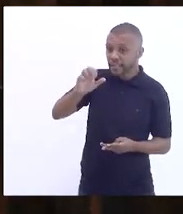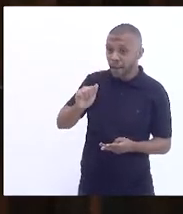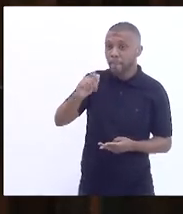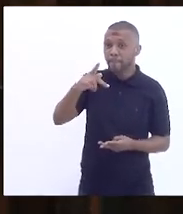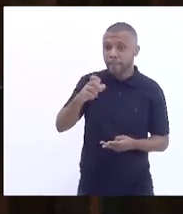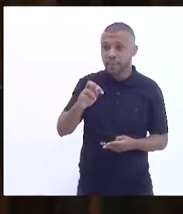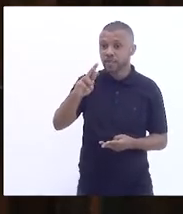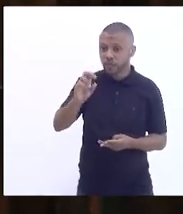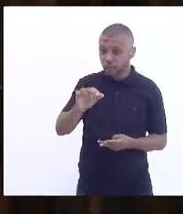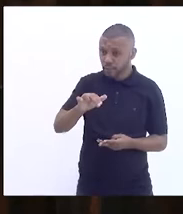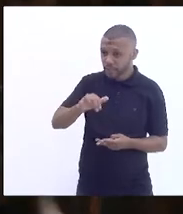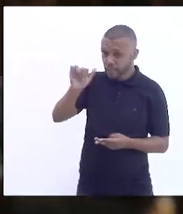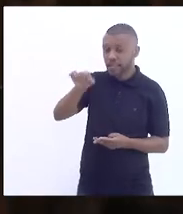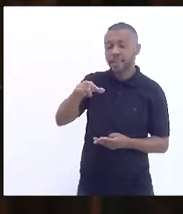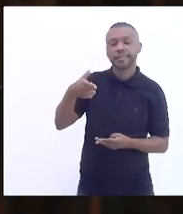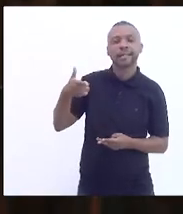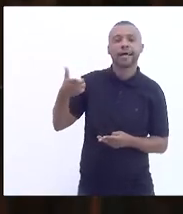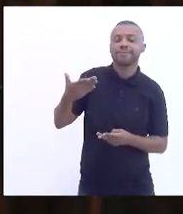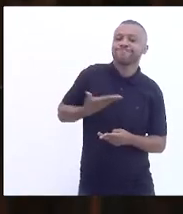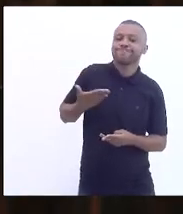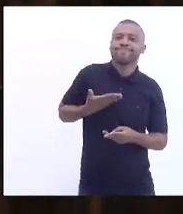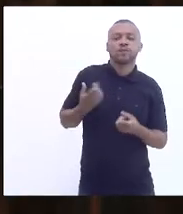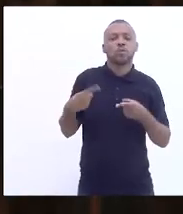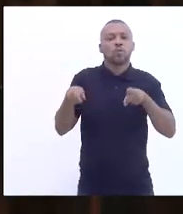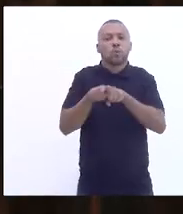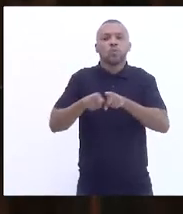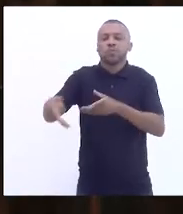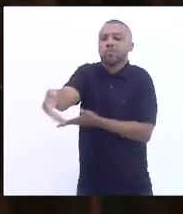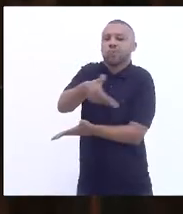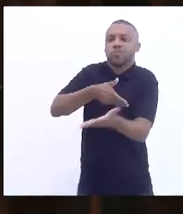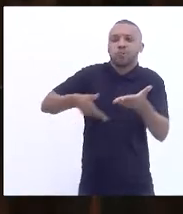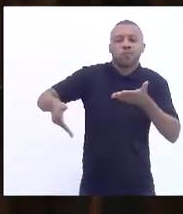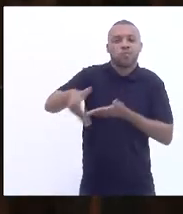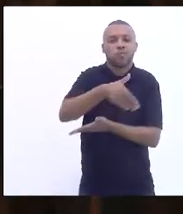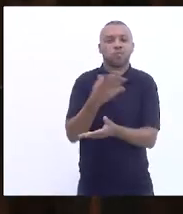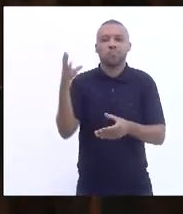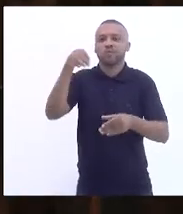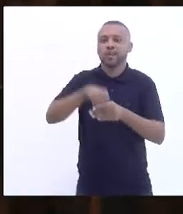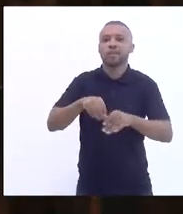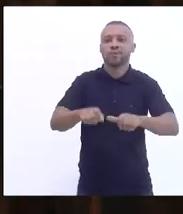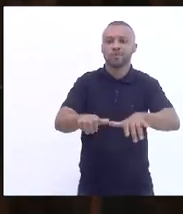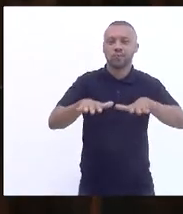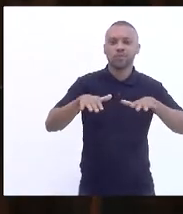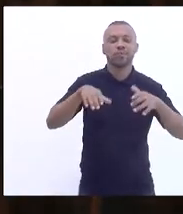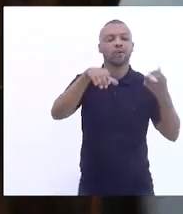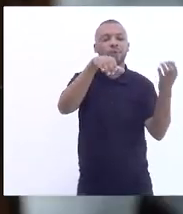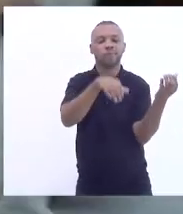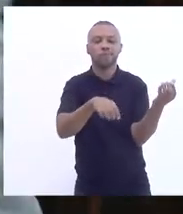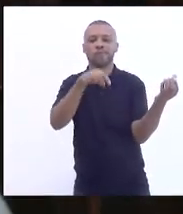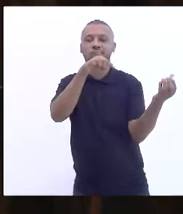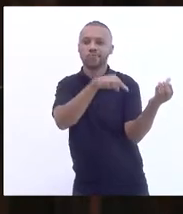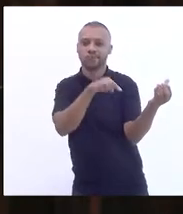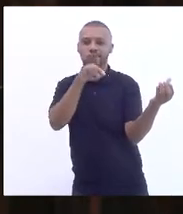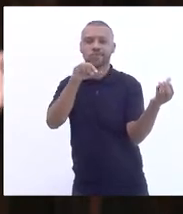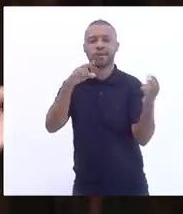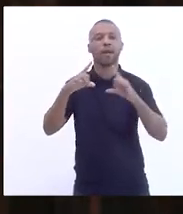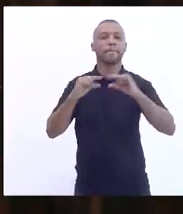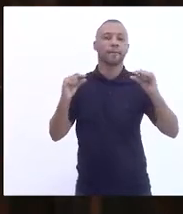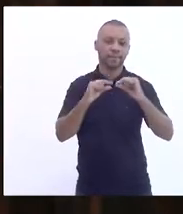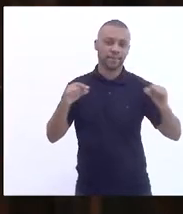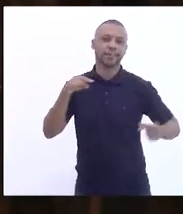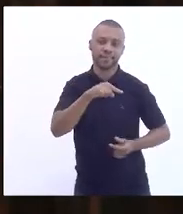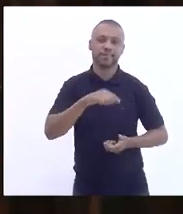companheira a nossa em sempre tá lá presente com a Thalia né no no Parlamento nem do congresso nacional